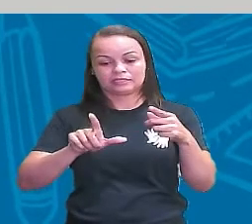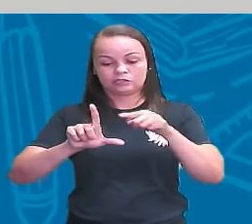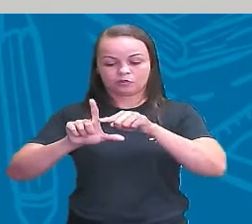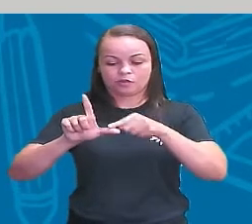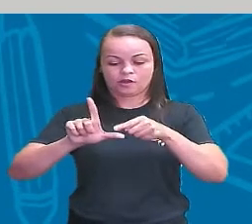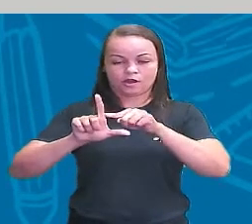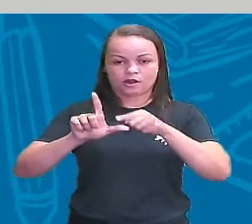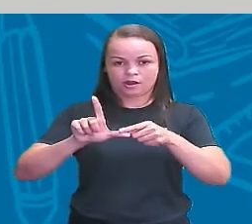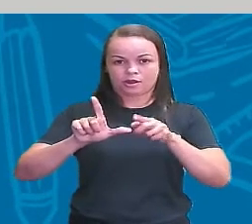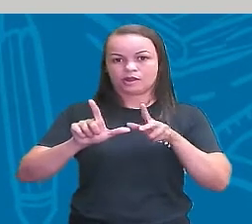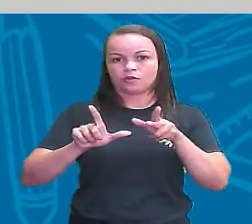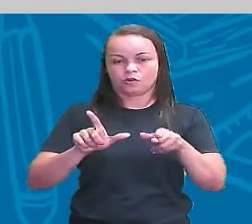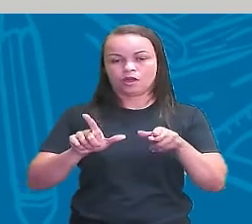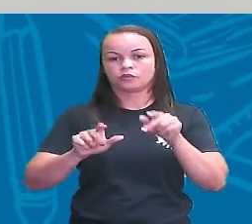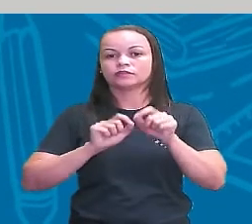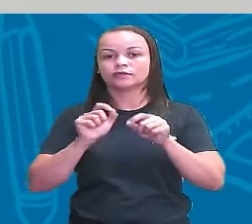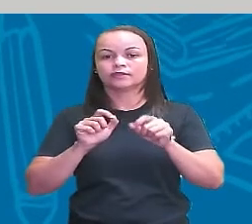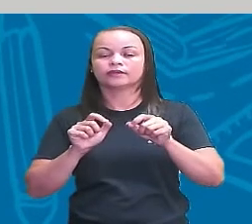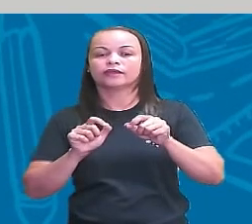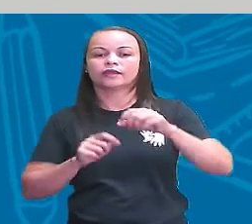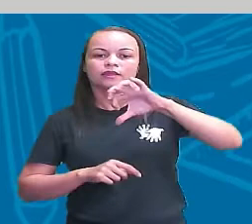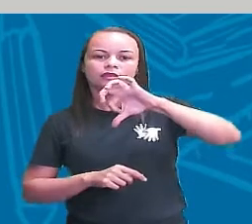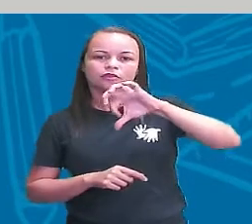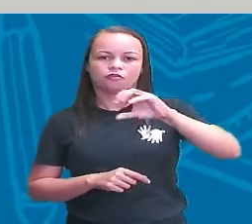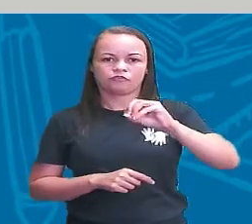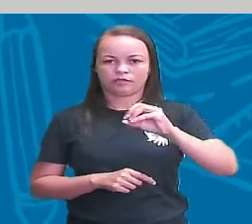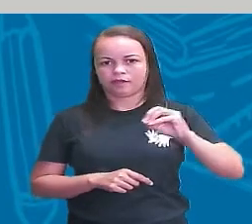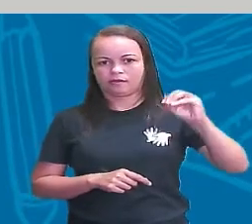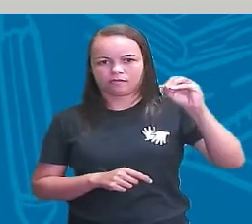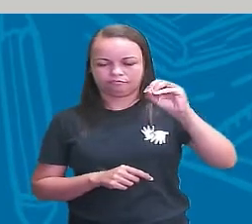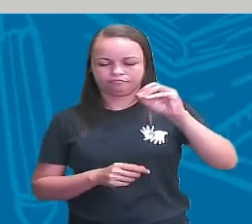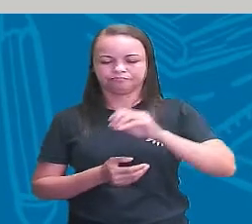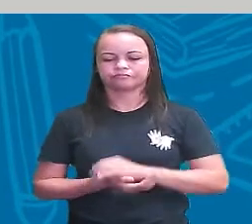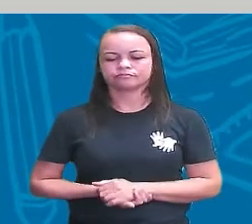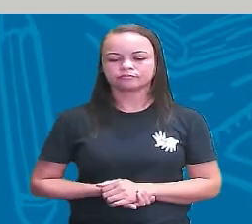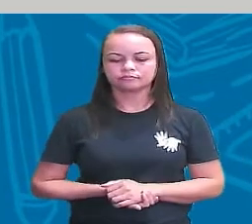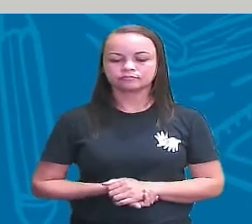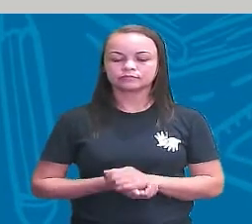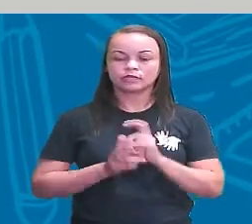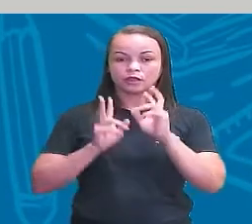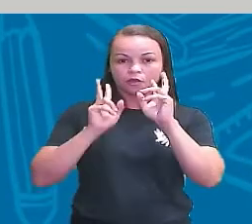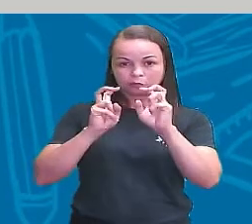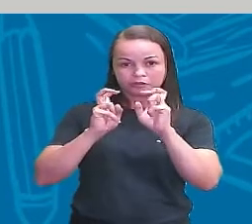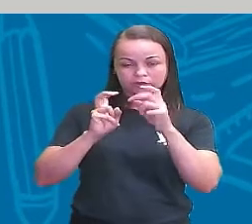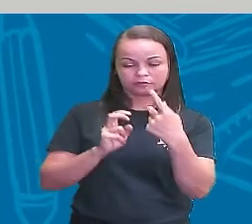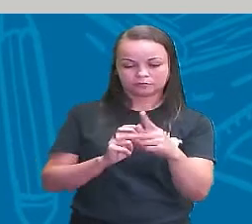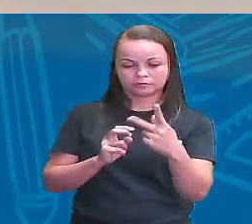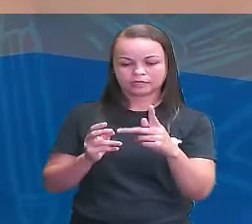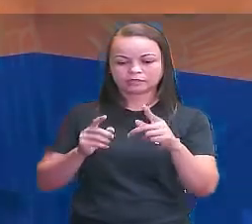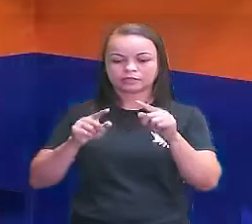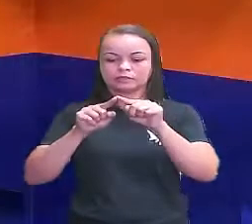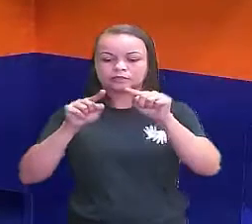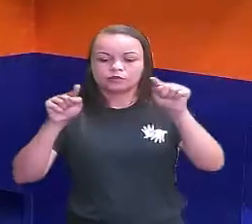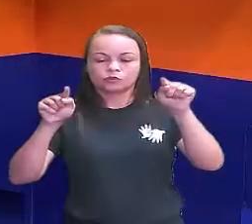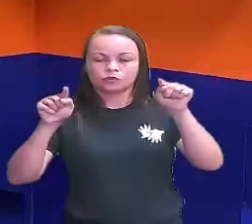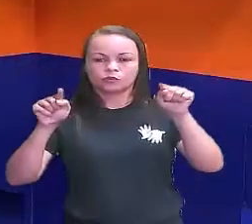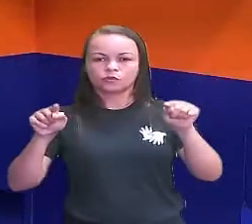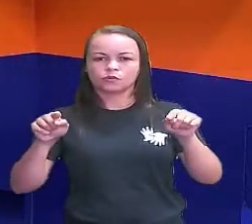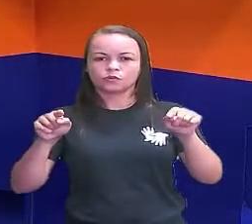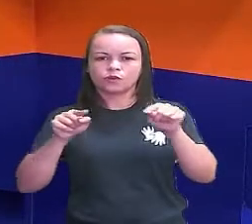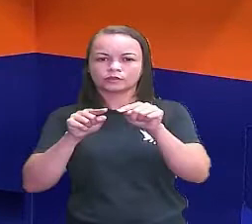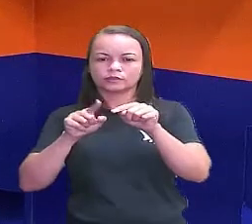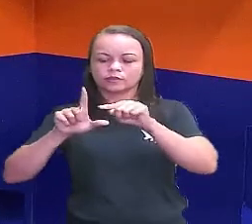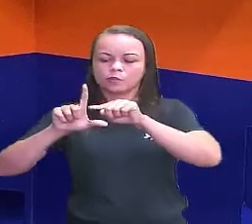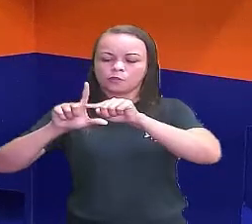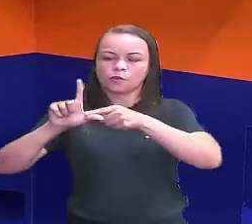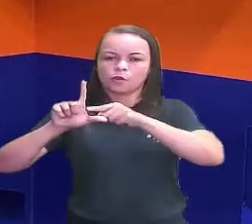formo o quê? Os ângulos de 90 graus. Ó, observa aqui nesse retângulo tem esse quadradinho com um pontinho,